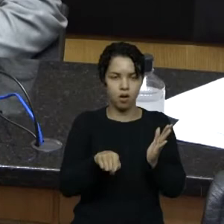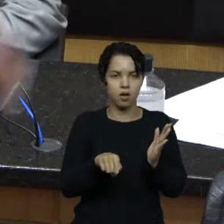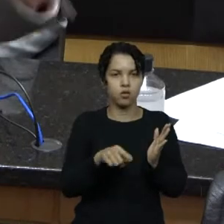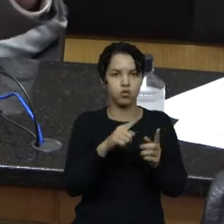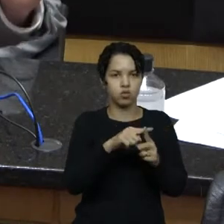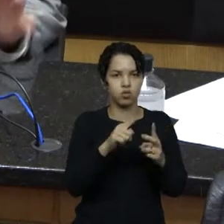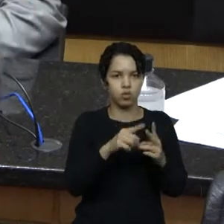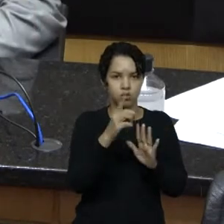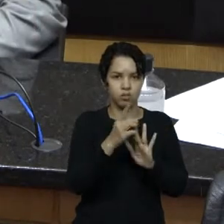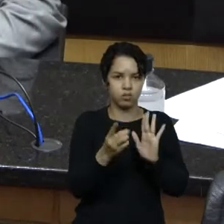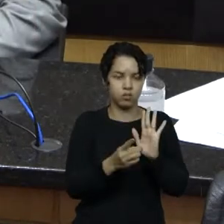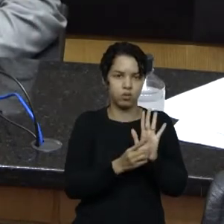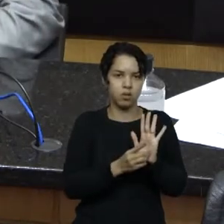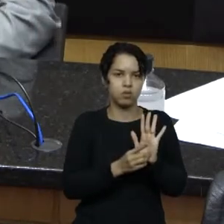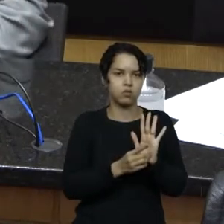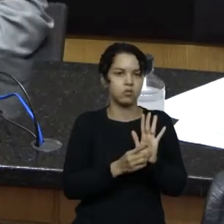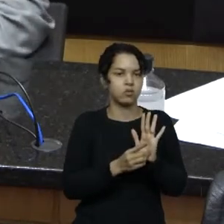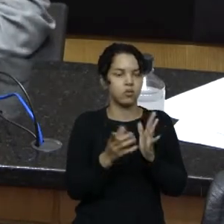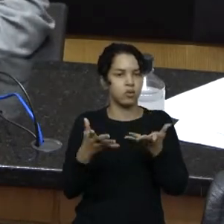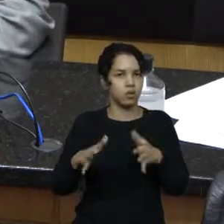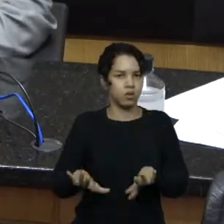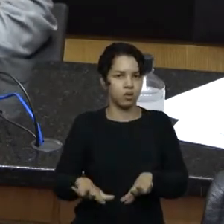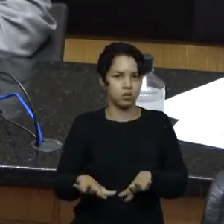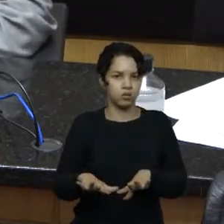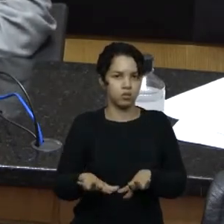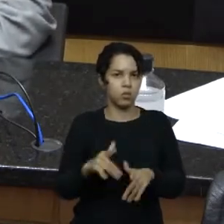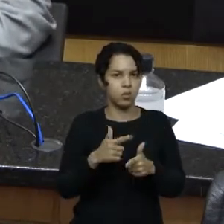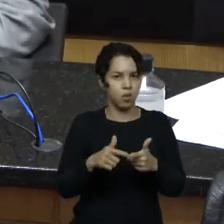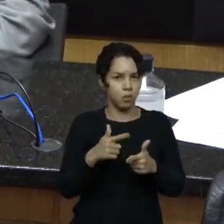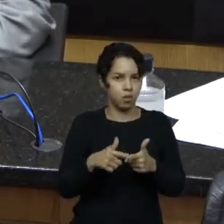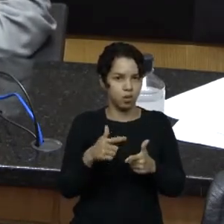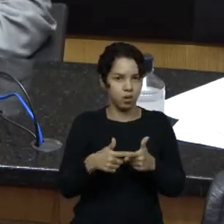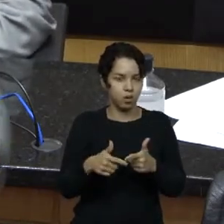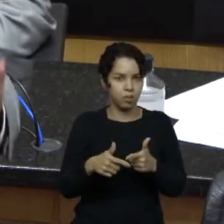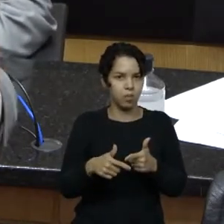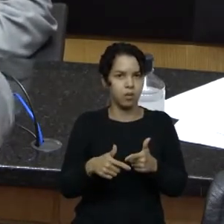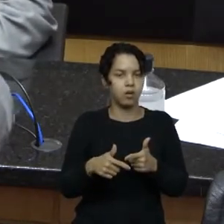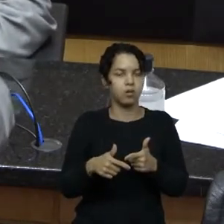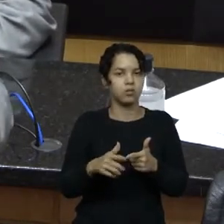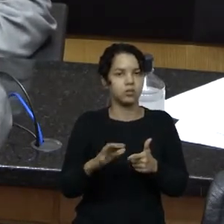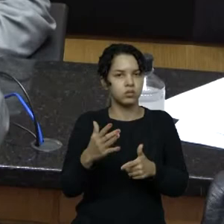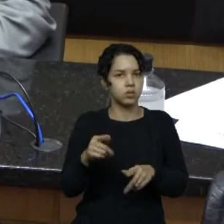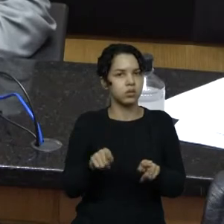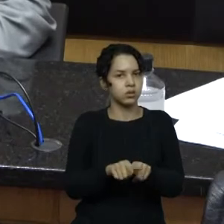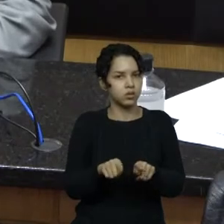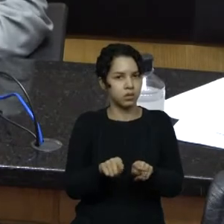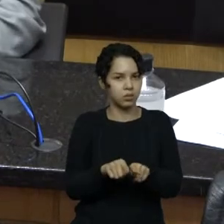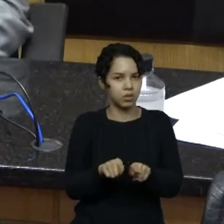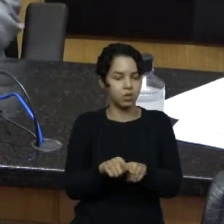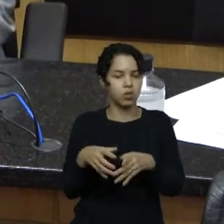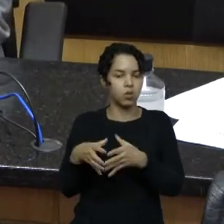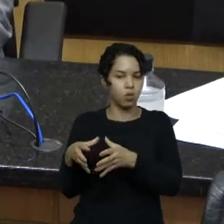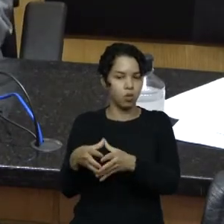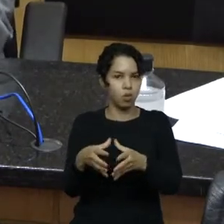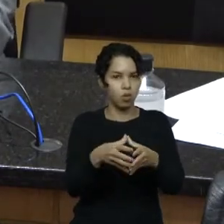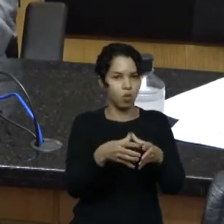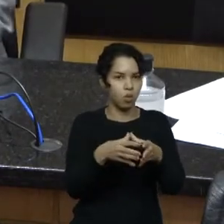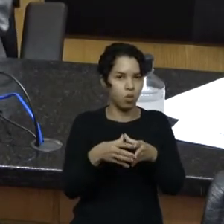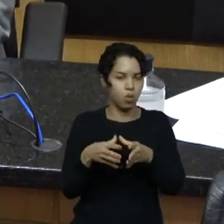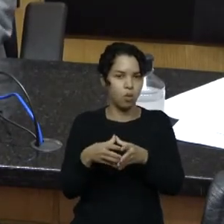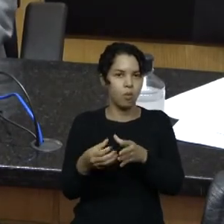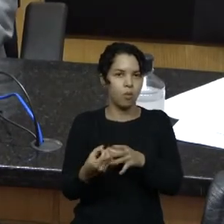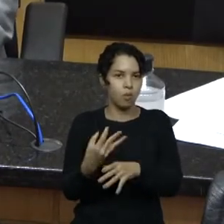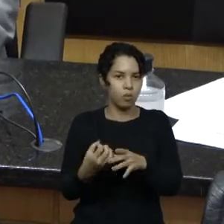a ajuda arranjo estava provocado e também não quis receber os setores produtivos Oi